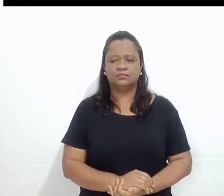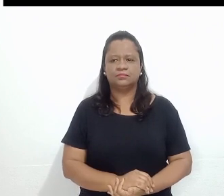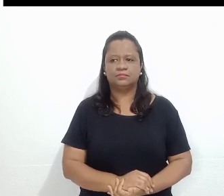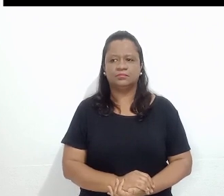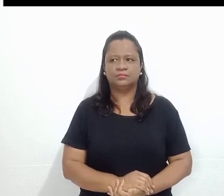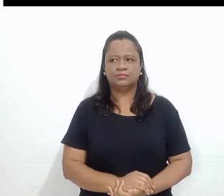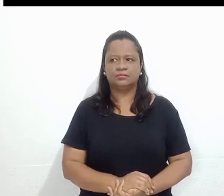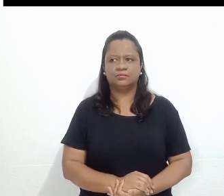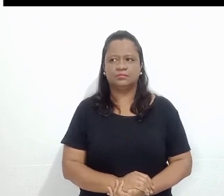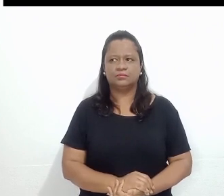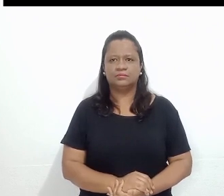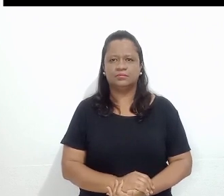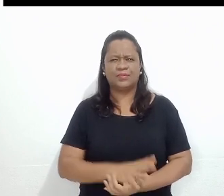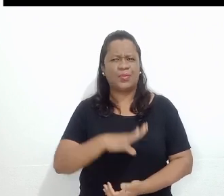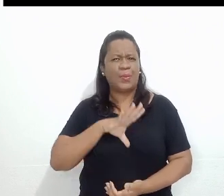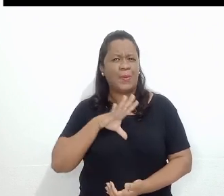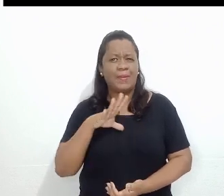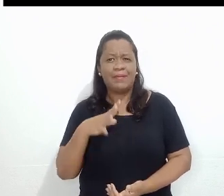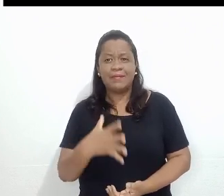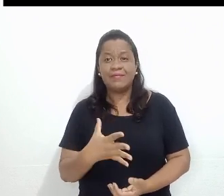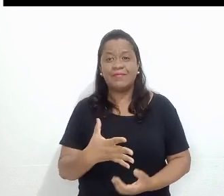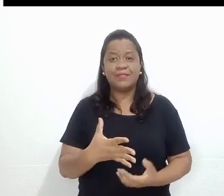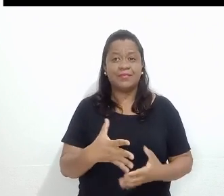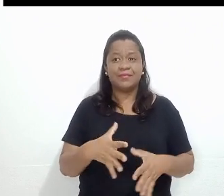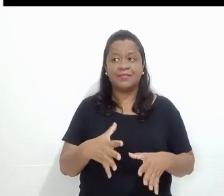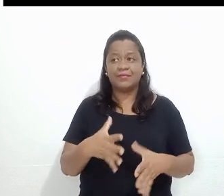Porque é horrível, né? Você gravar